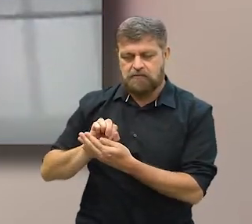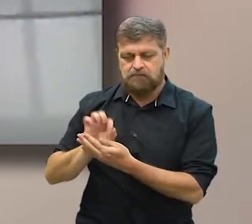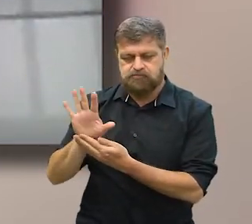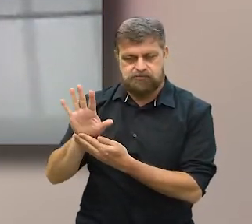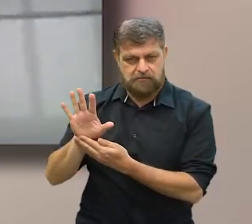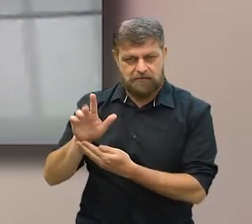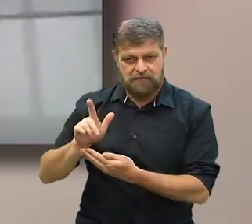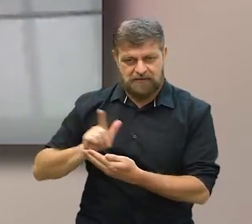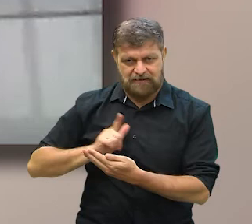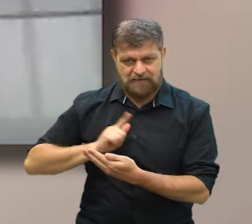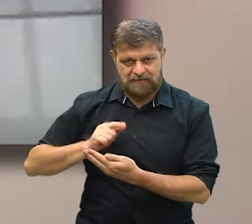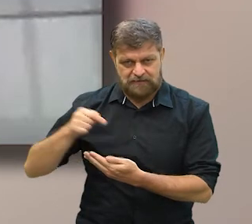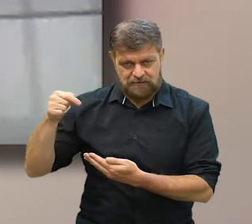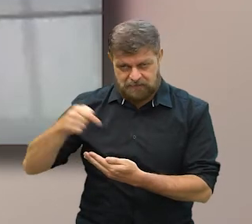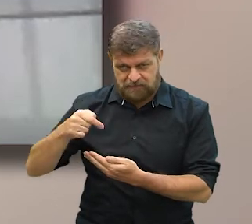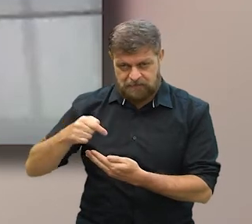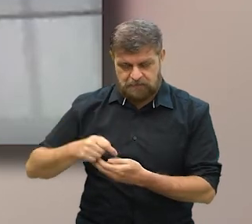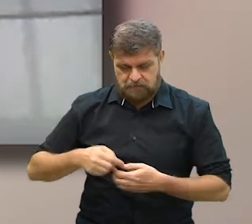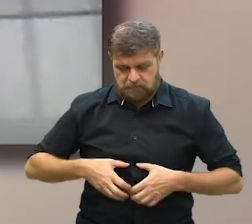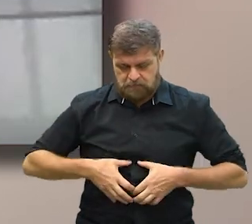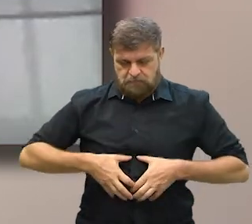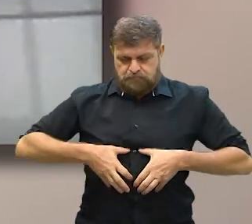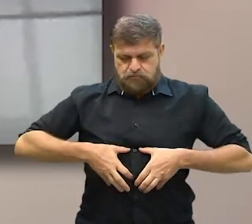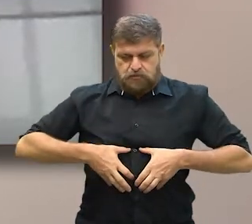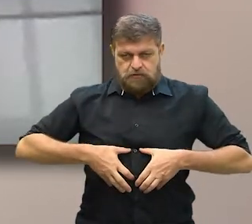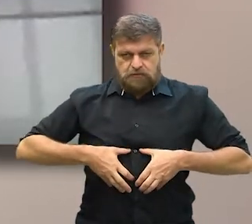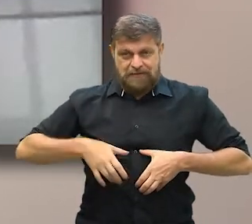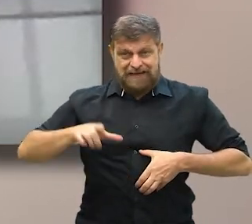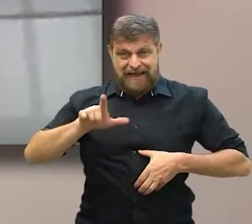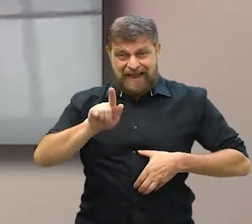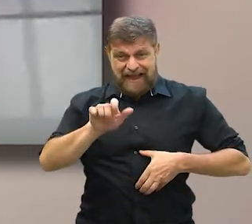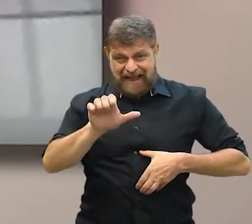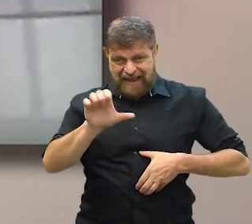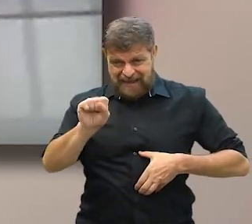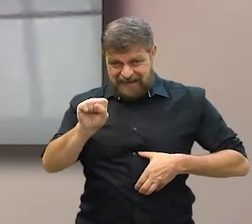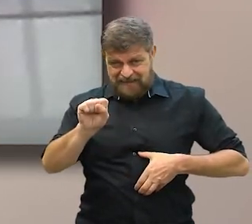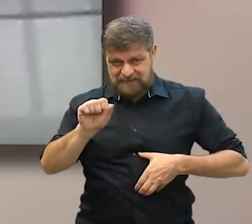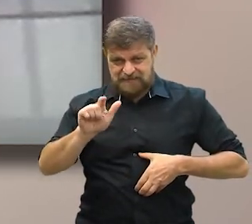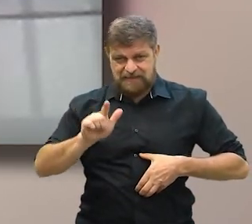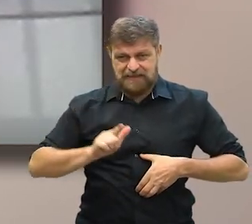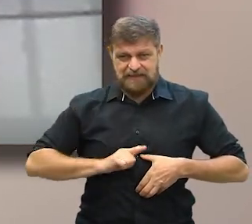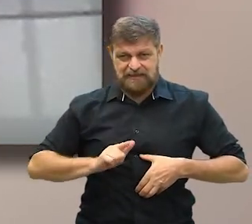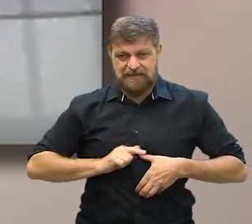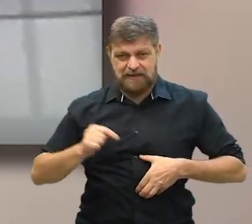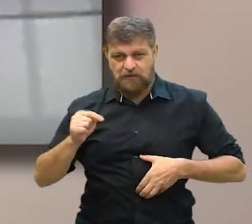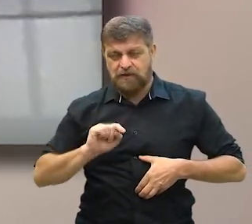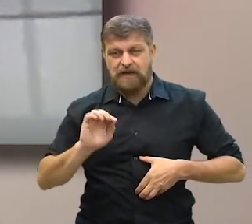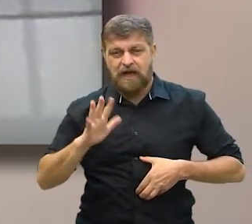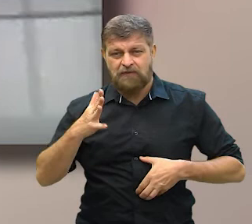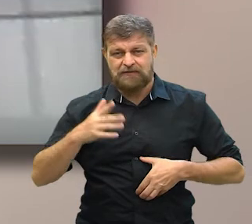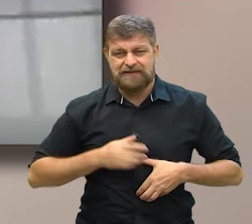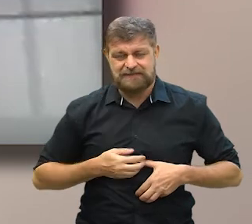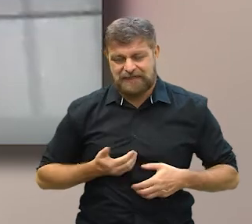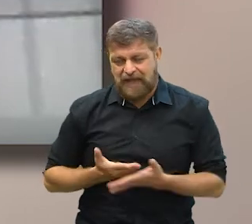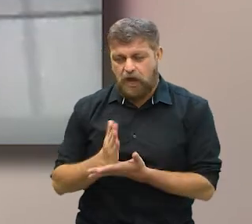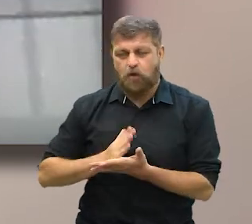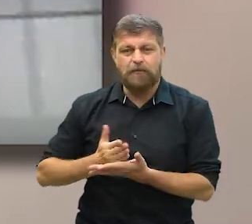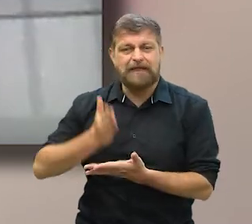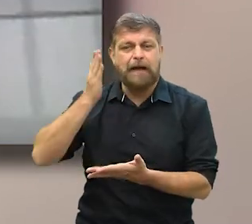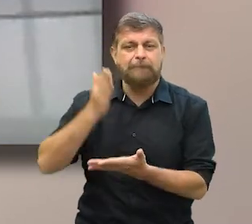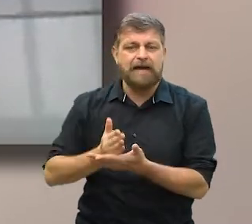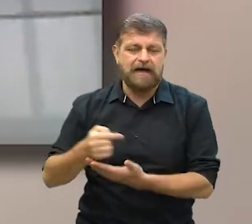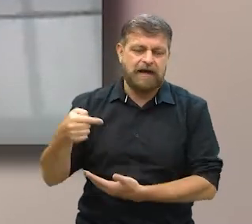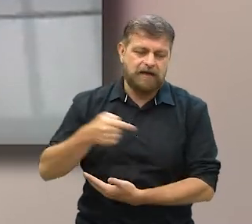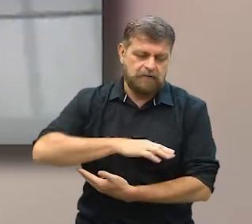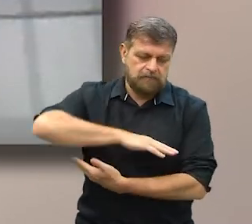os gases para a parte maior do estômago, né, mais ampla, o fundo gástrico,